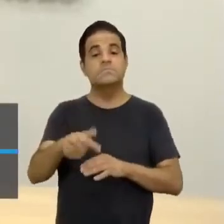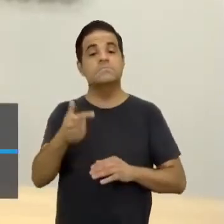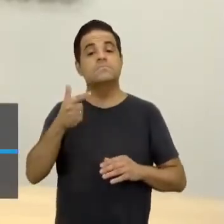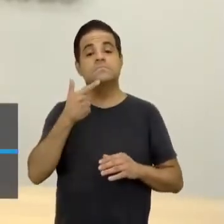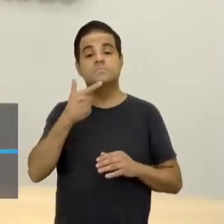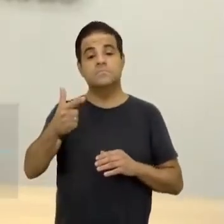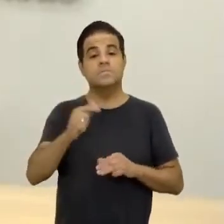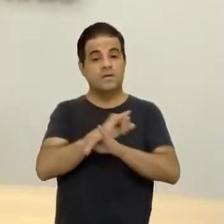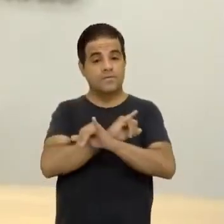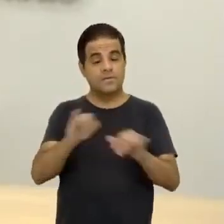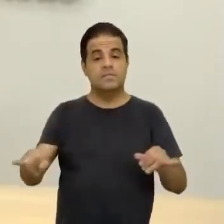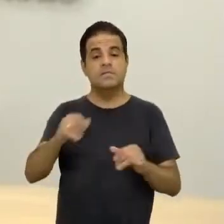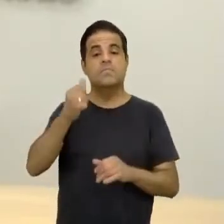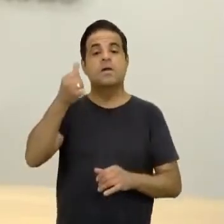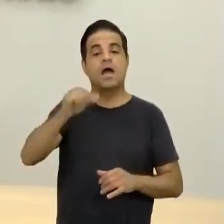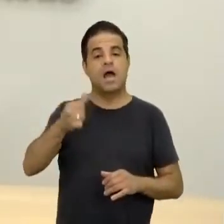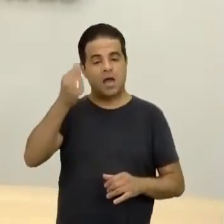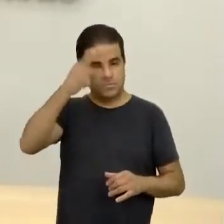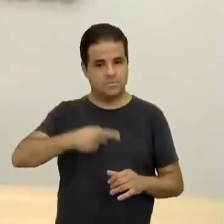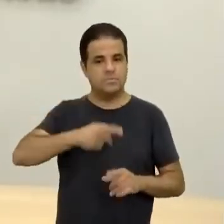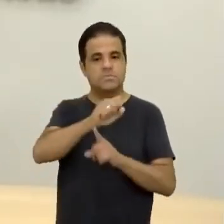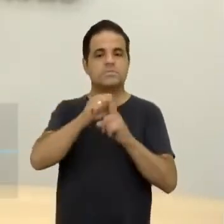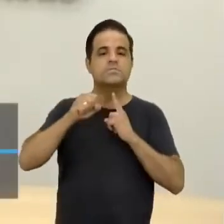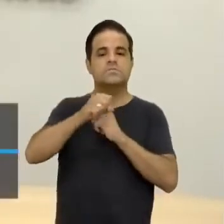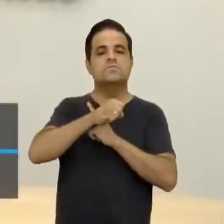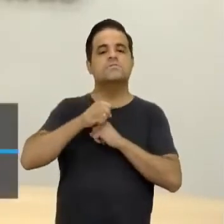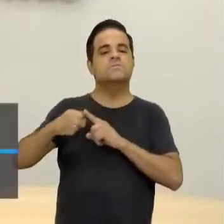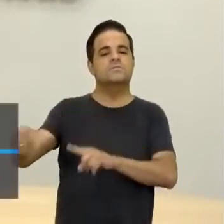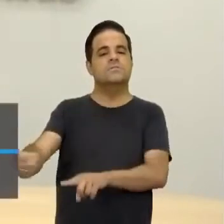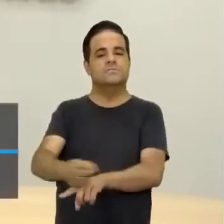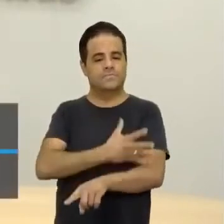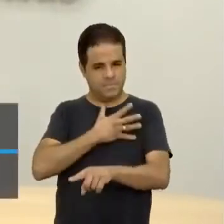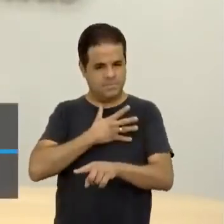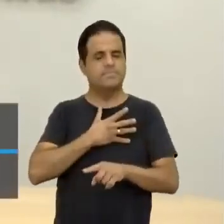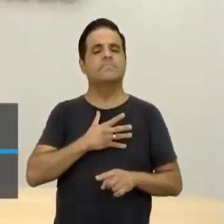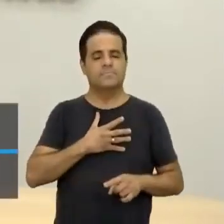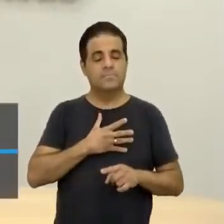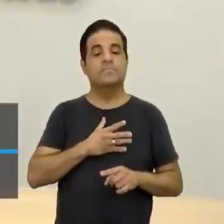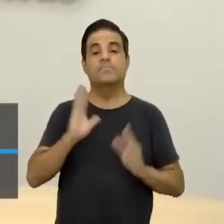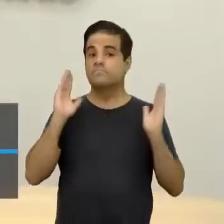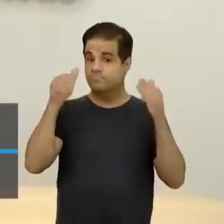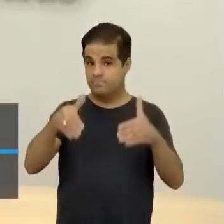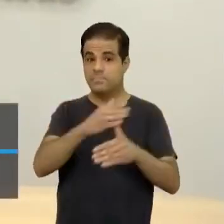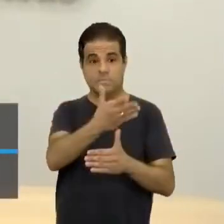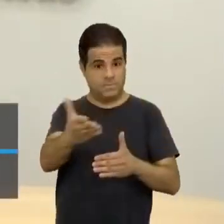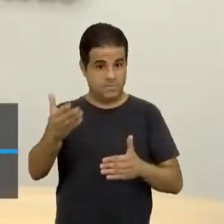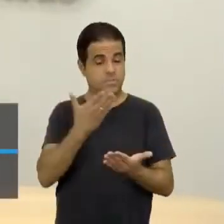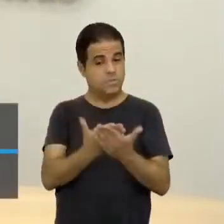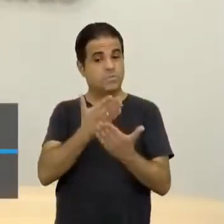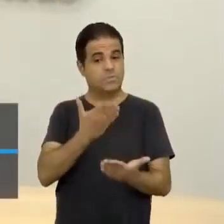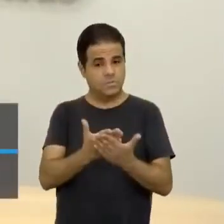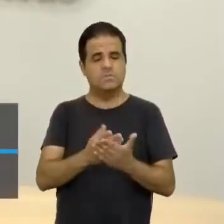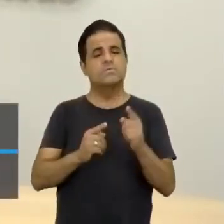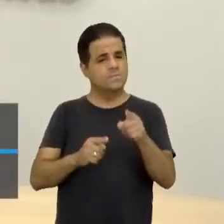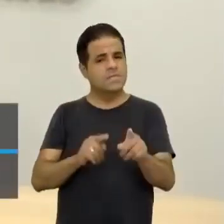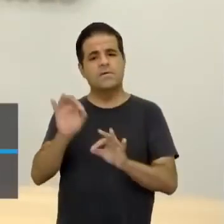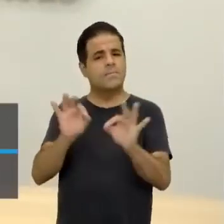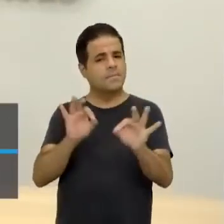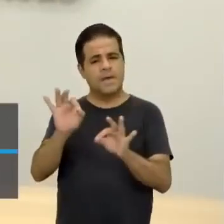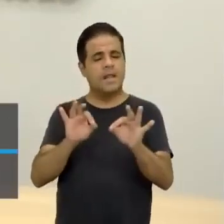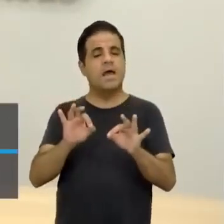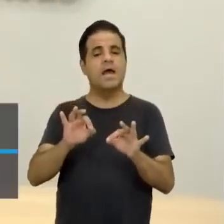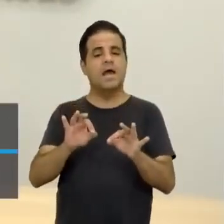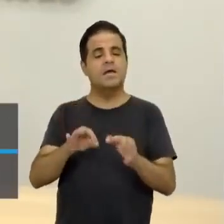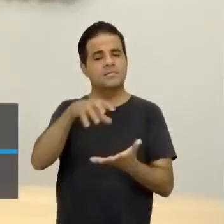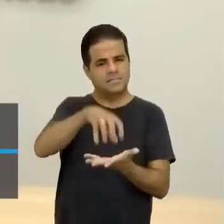uma autoavaliação socioemocional, direcionada a você, estudante, que você vai fazer